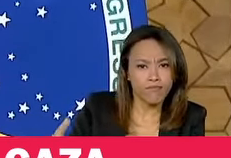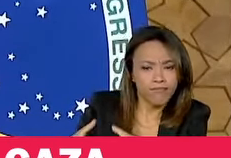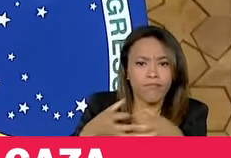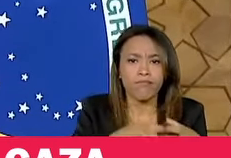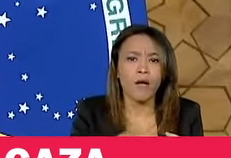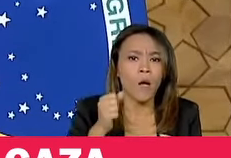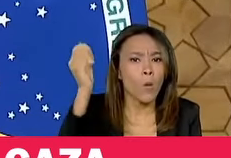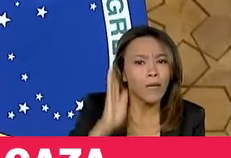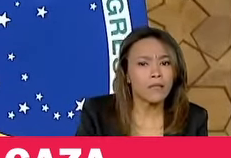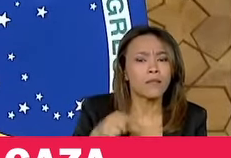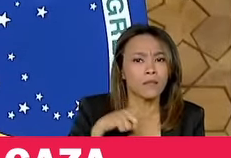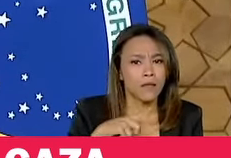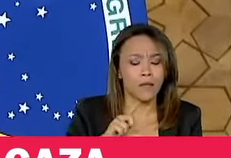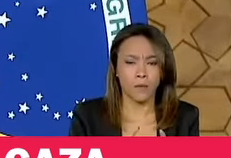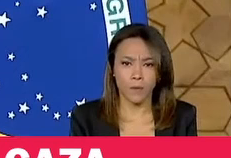O Brasil